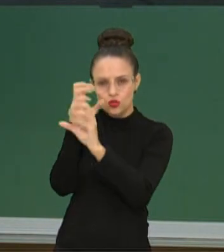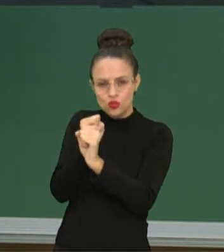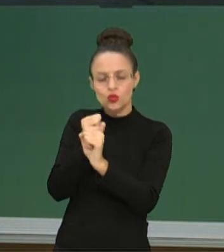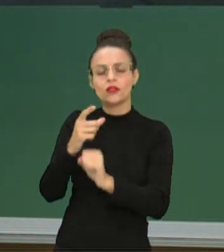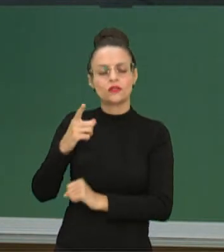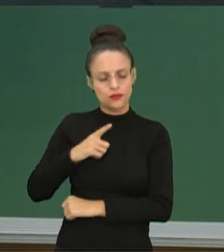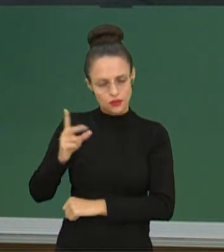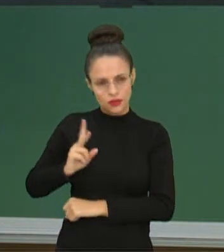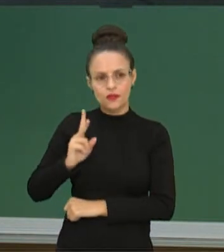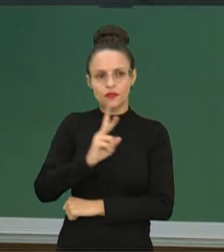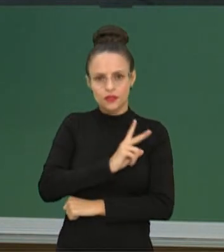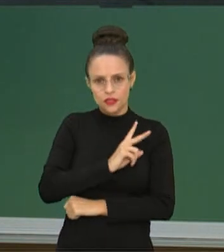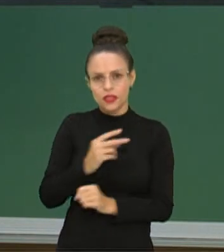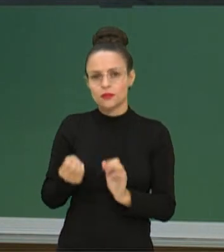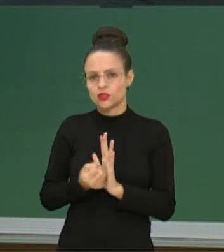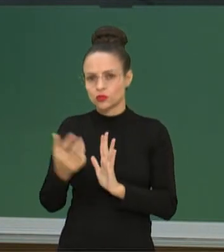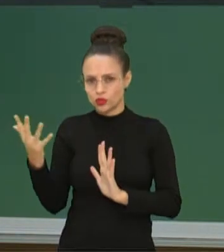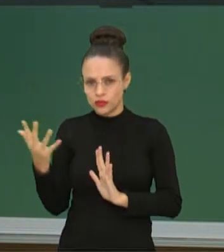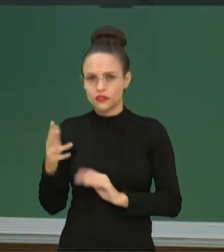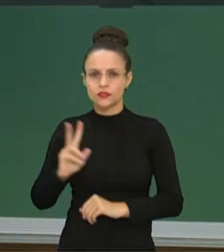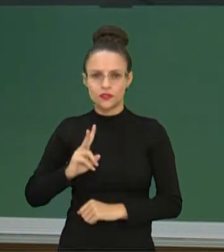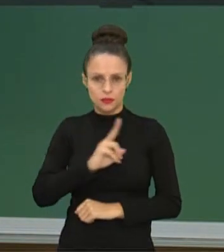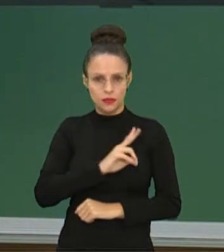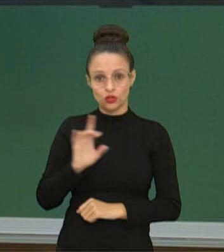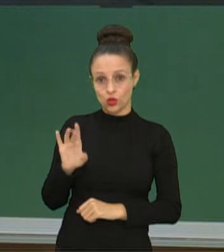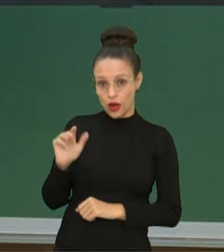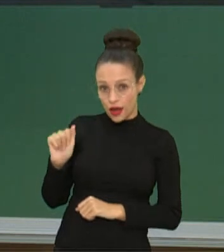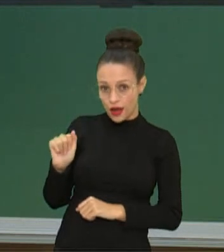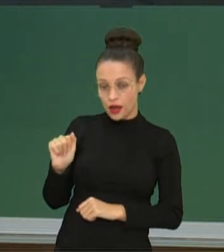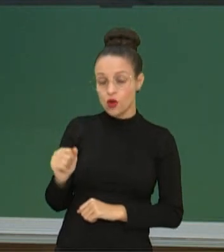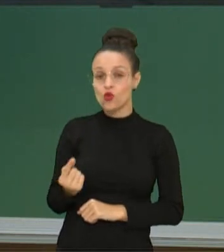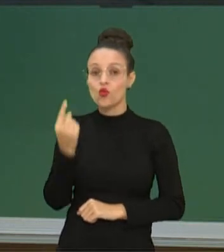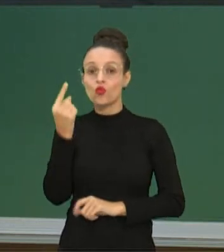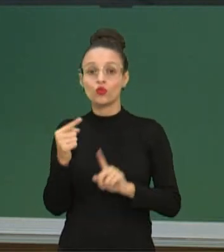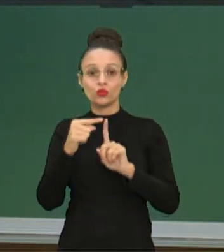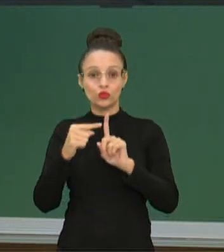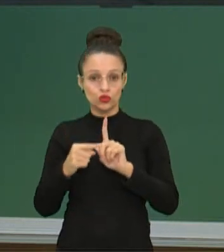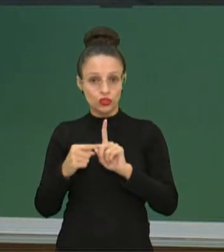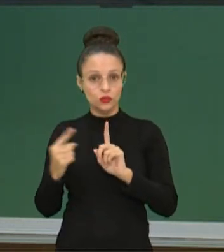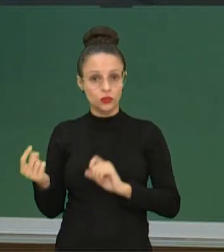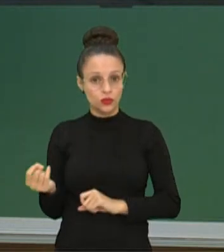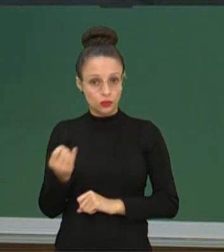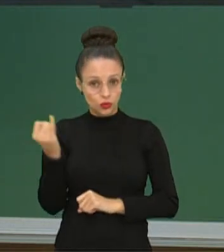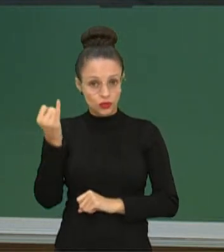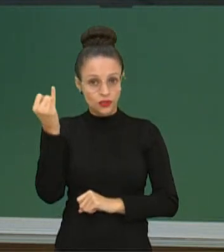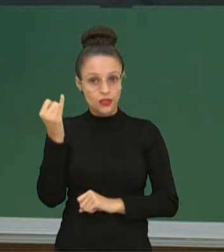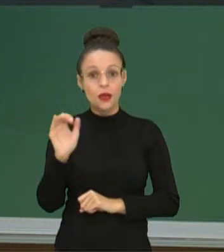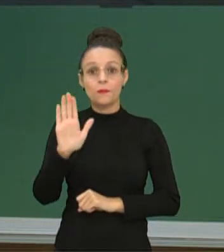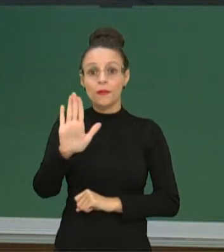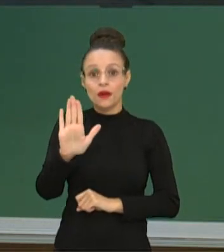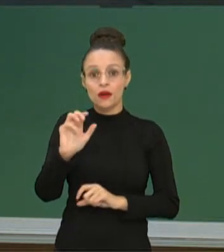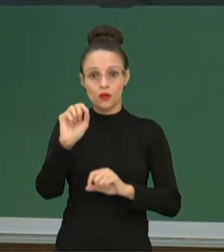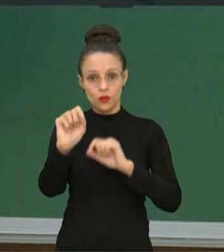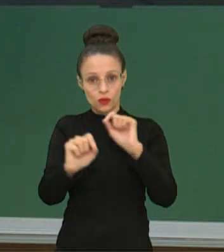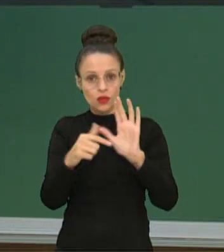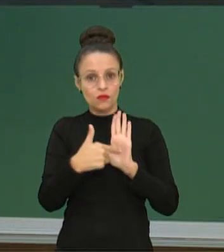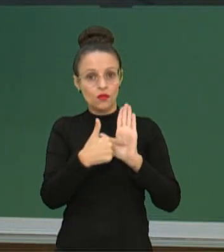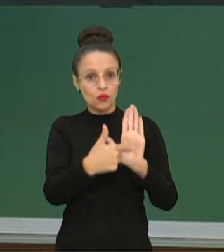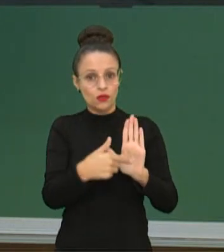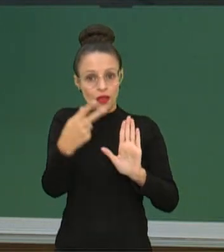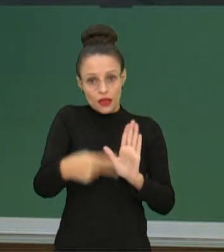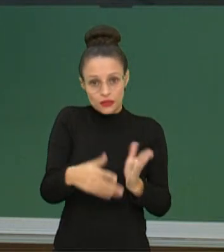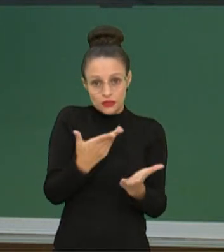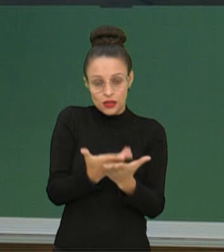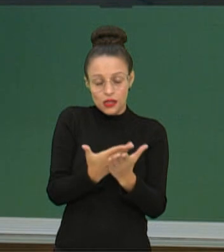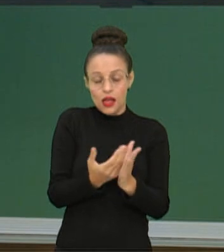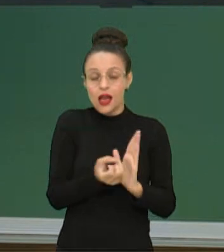têm muitas vitaminas, não só essa. Então, esta é uma das vitaminas super importantes. Porém, eu vou te mostrar nessa